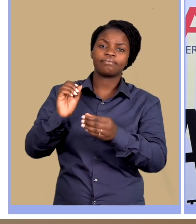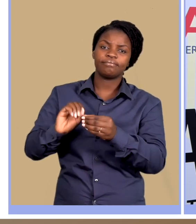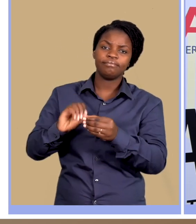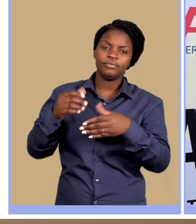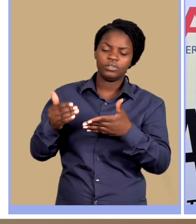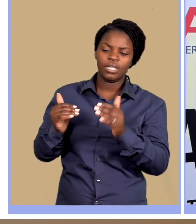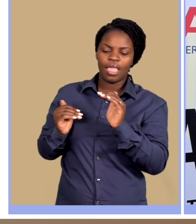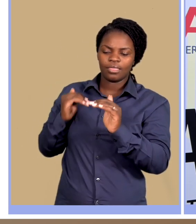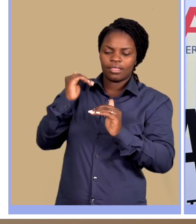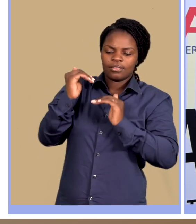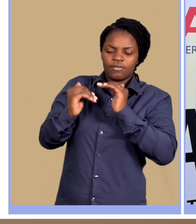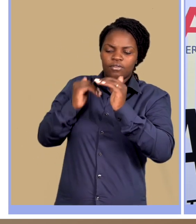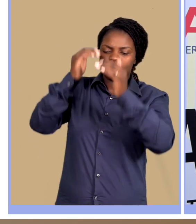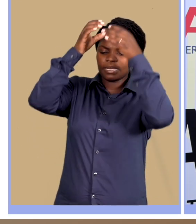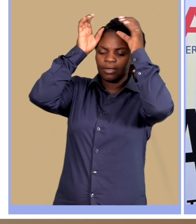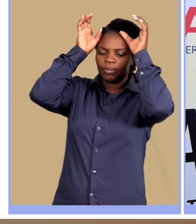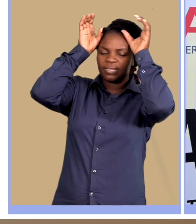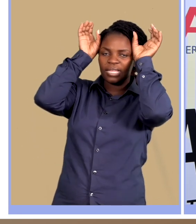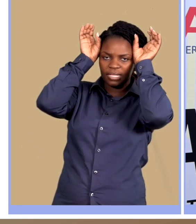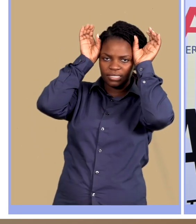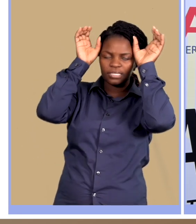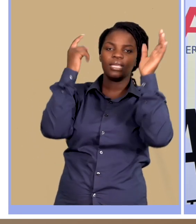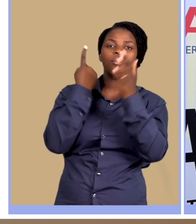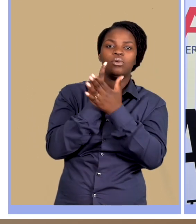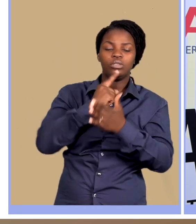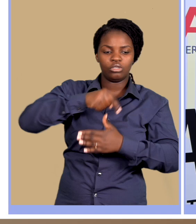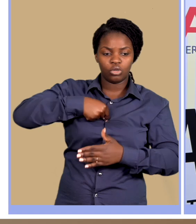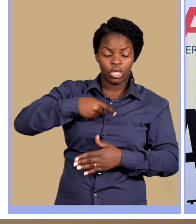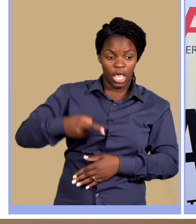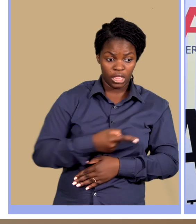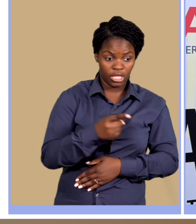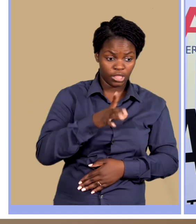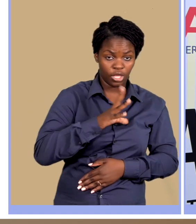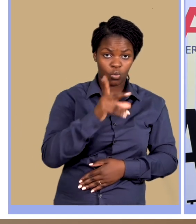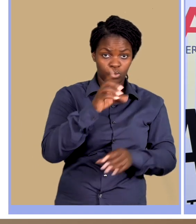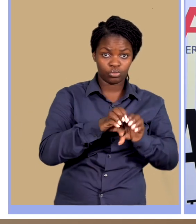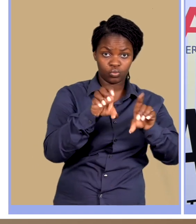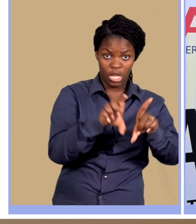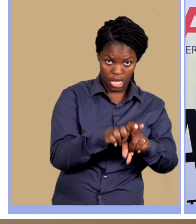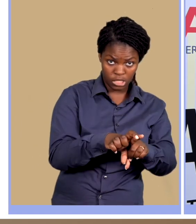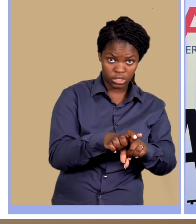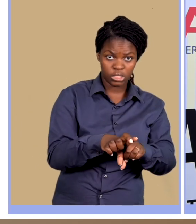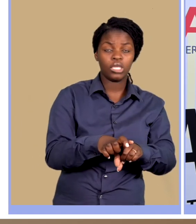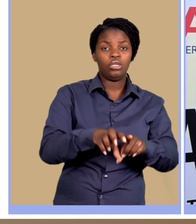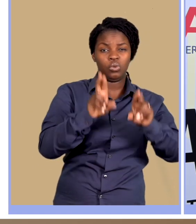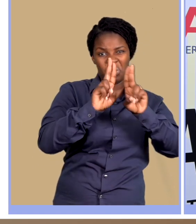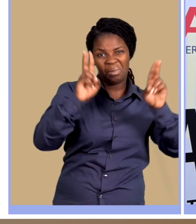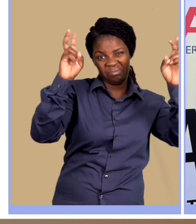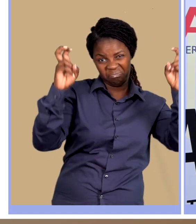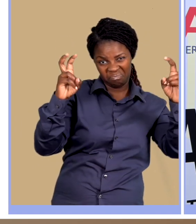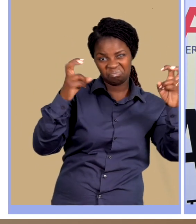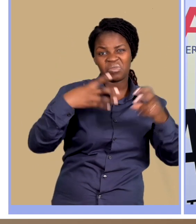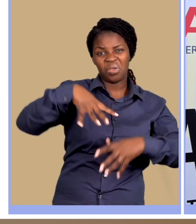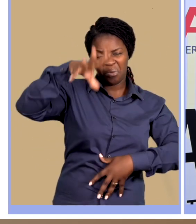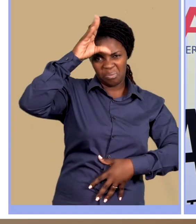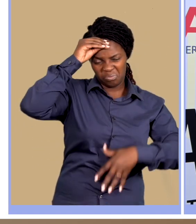de competências. Nós temos que trabalhar com os que estão lá presentes em termos de formação, capacitação e orientação para que